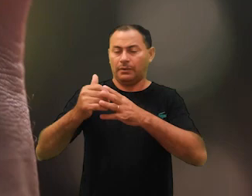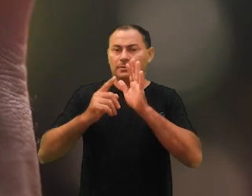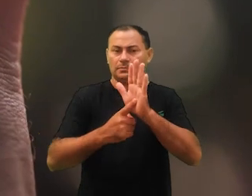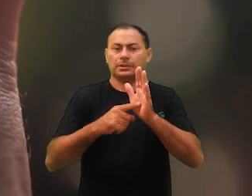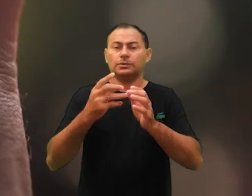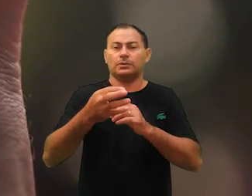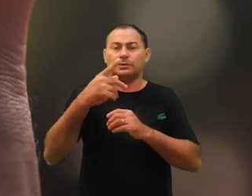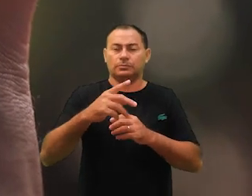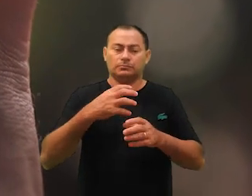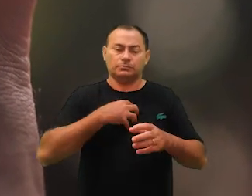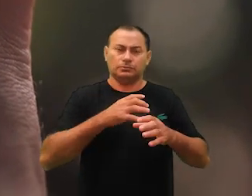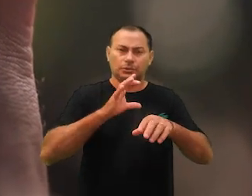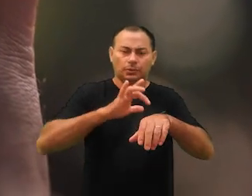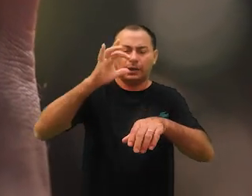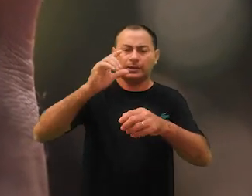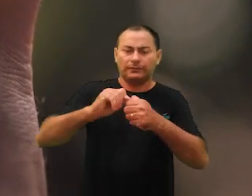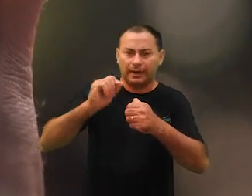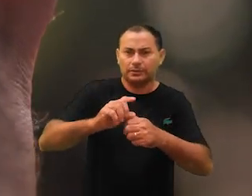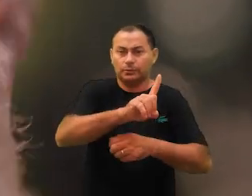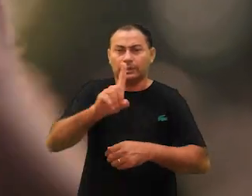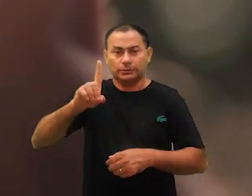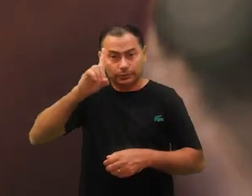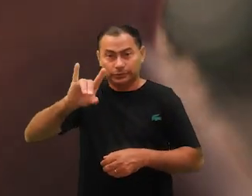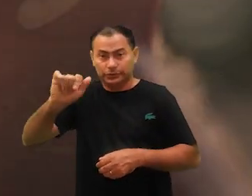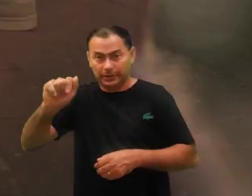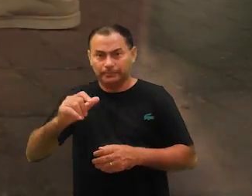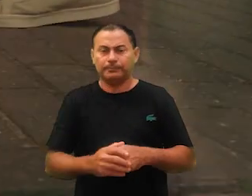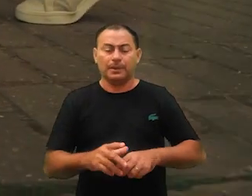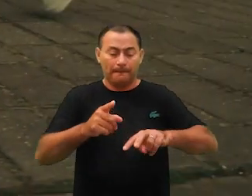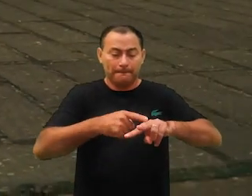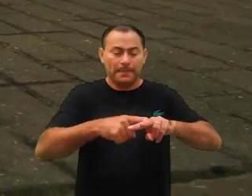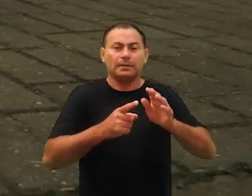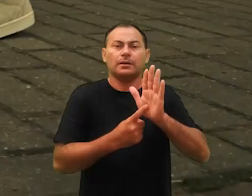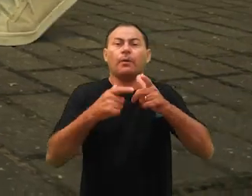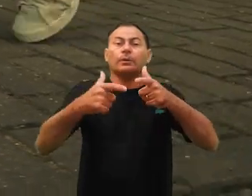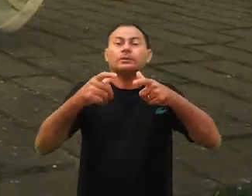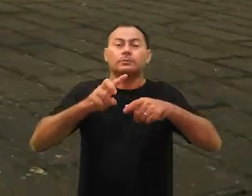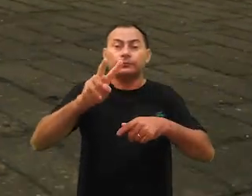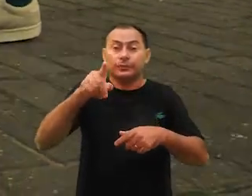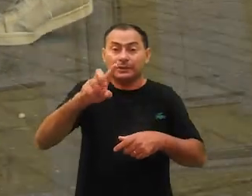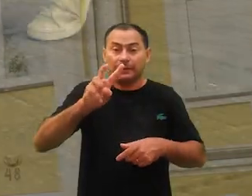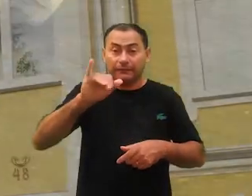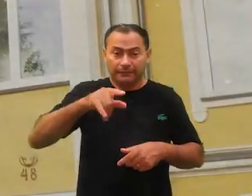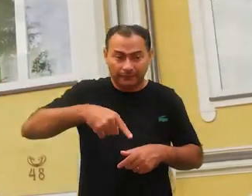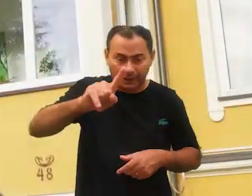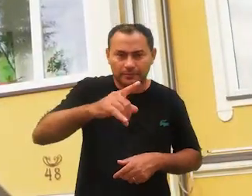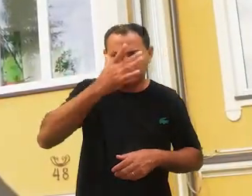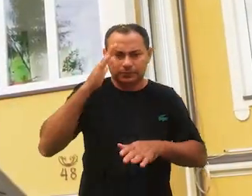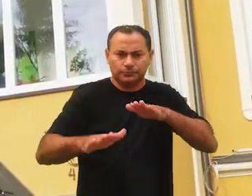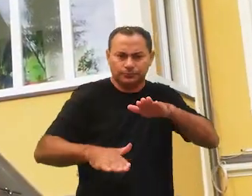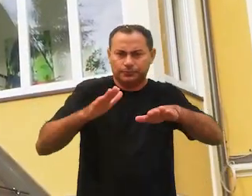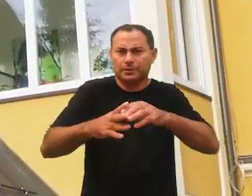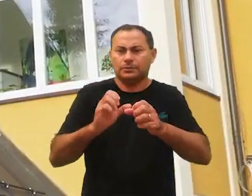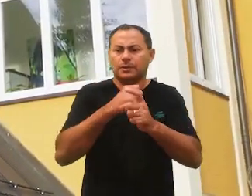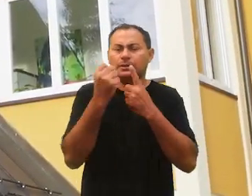mão representa suas atividades, tudo que você faz durante o dia. O pé representa onde você vai. Como alguns